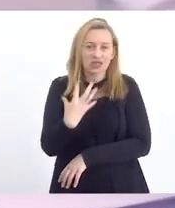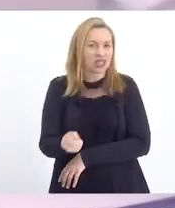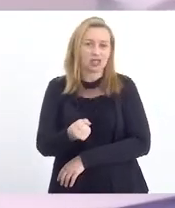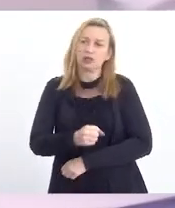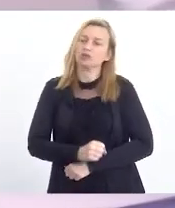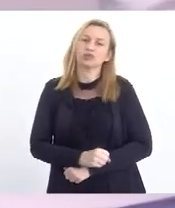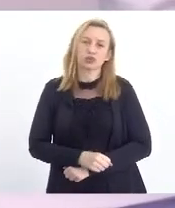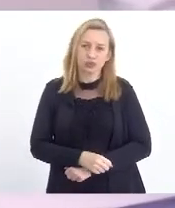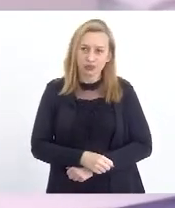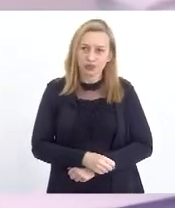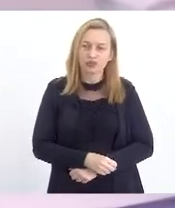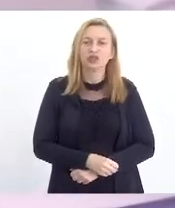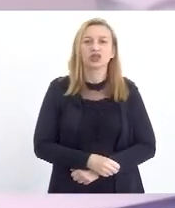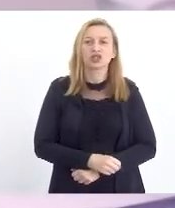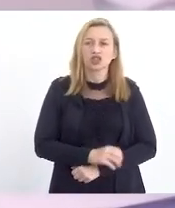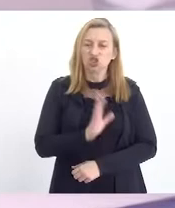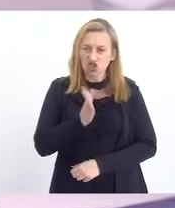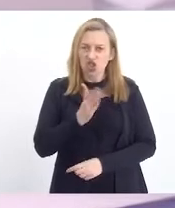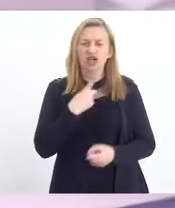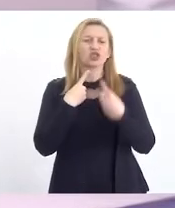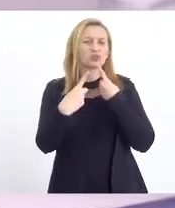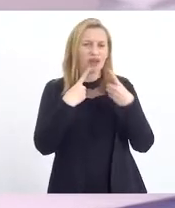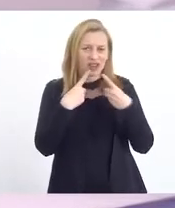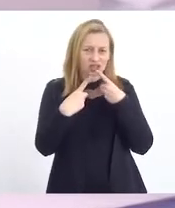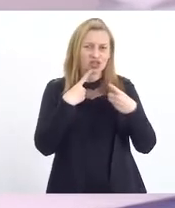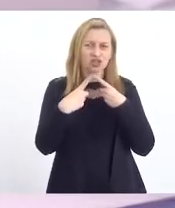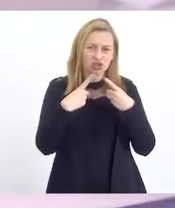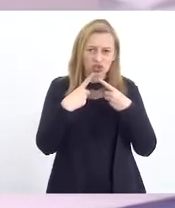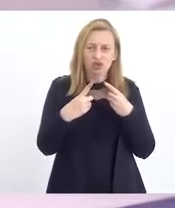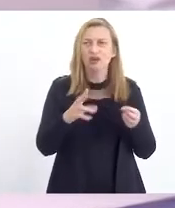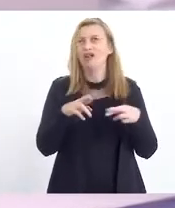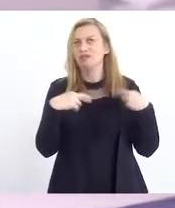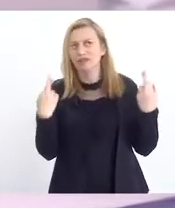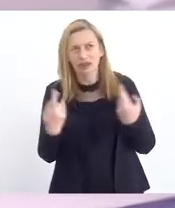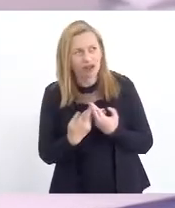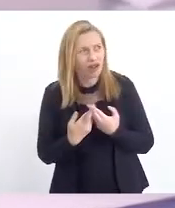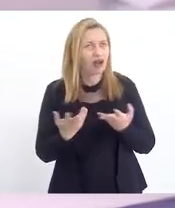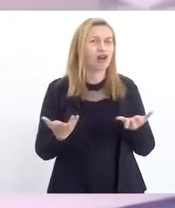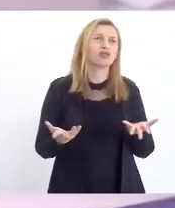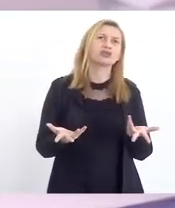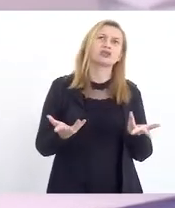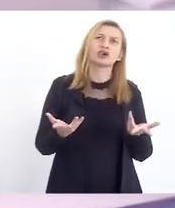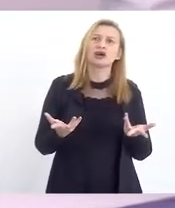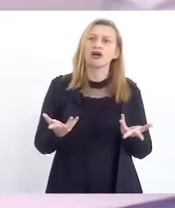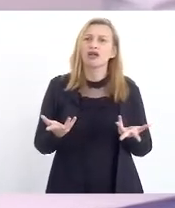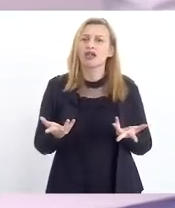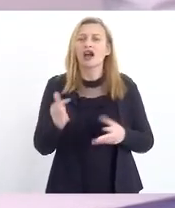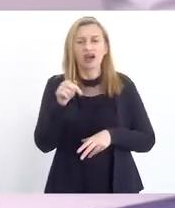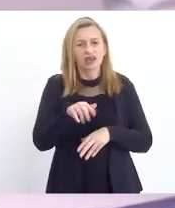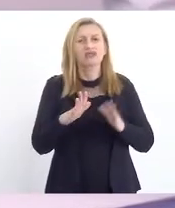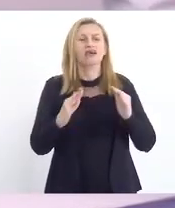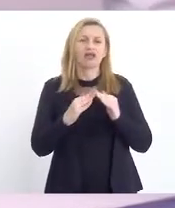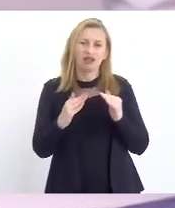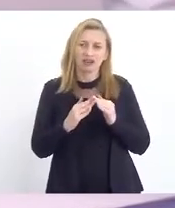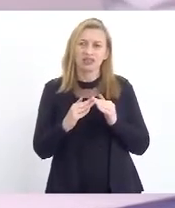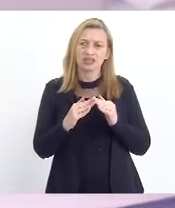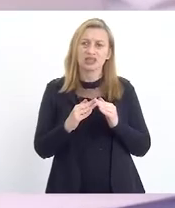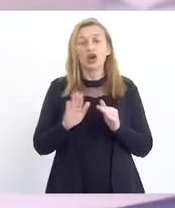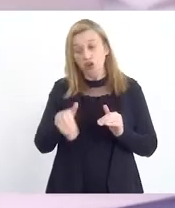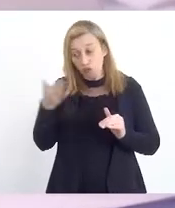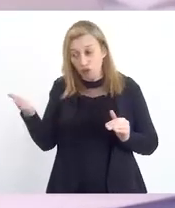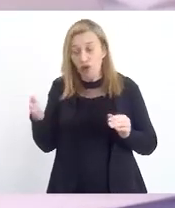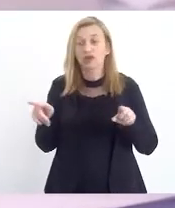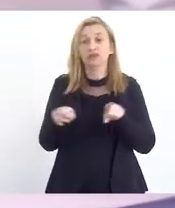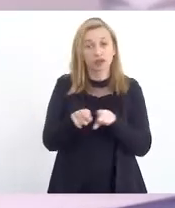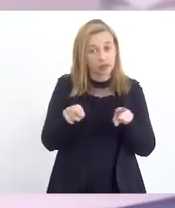processo, fizemos sucessivos debates, né, audiências, enfim, reuniões aqui na casa e fora da casa